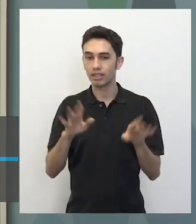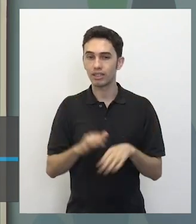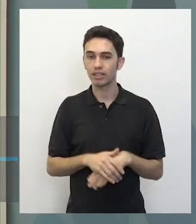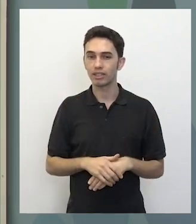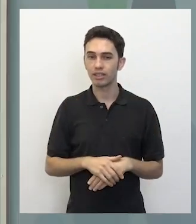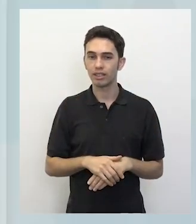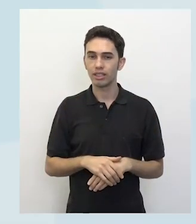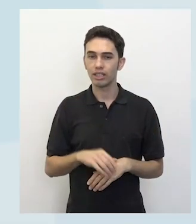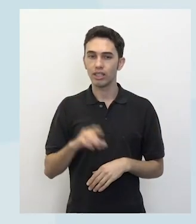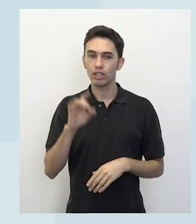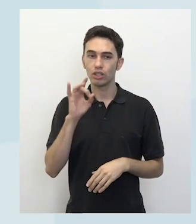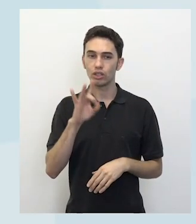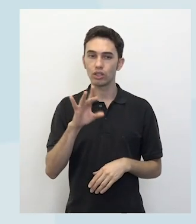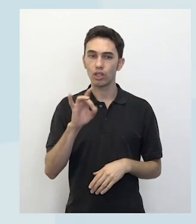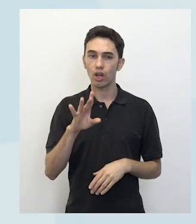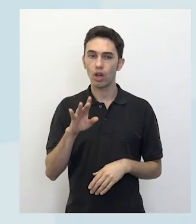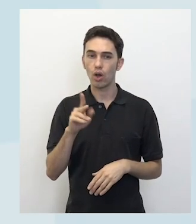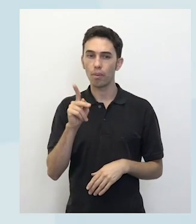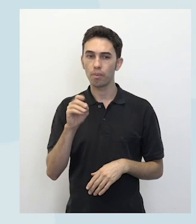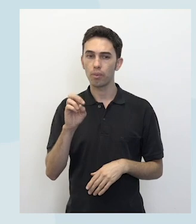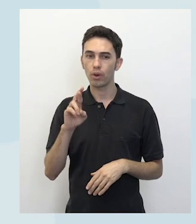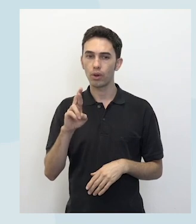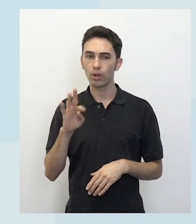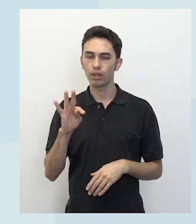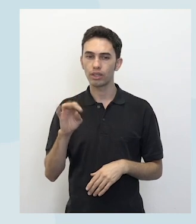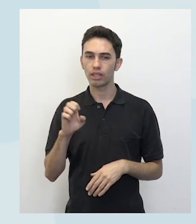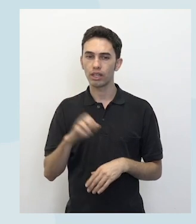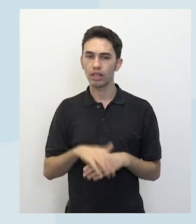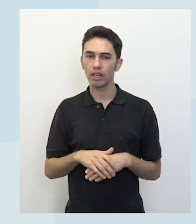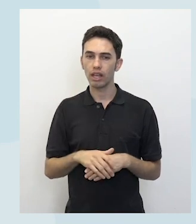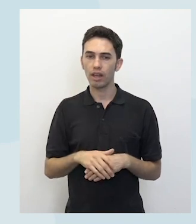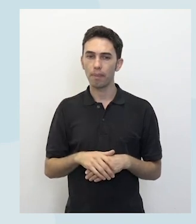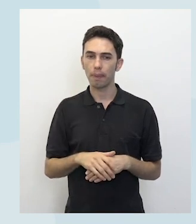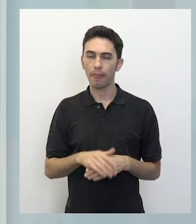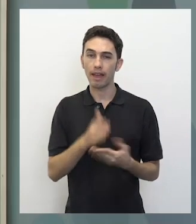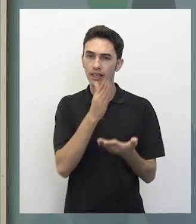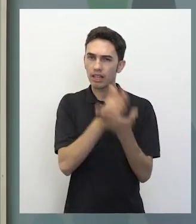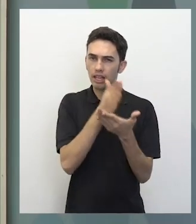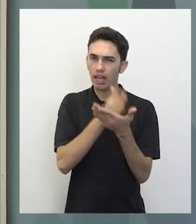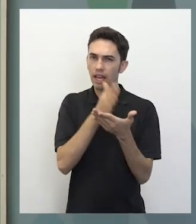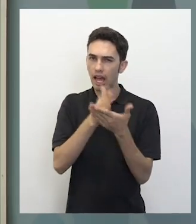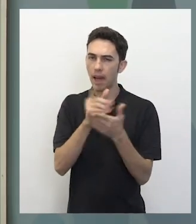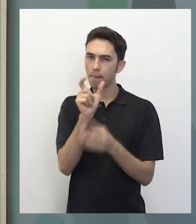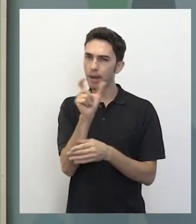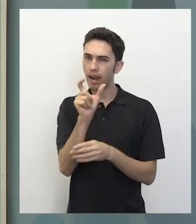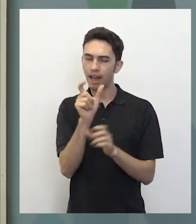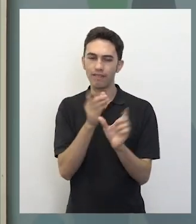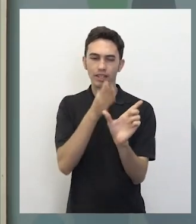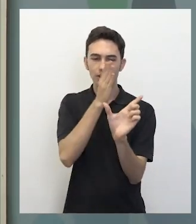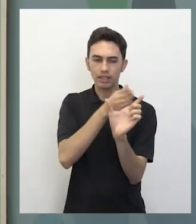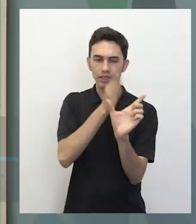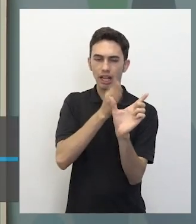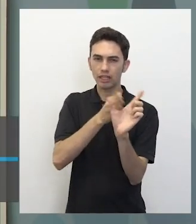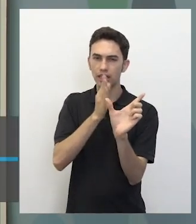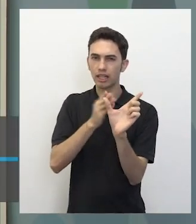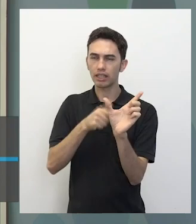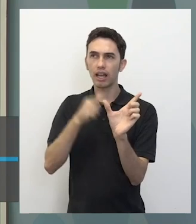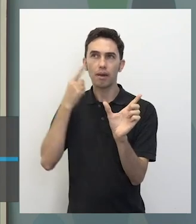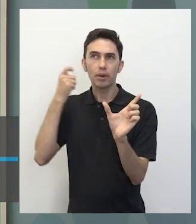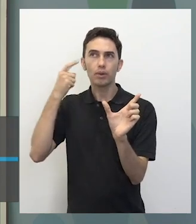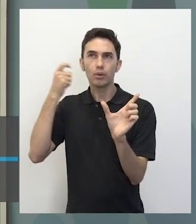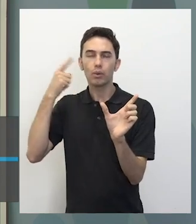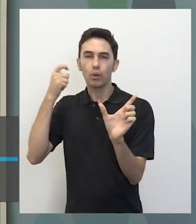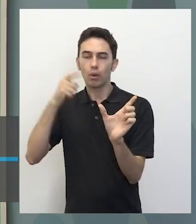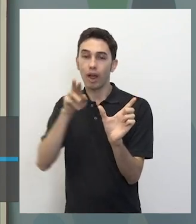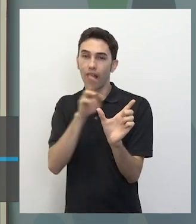teus olhos eu viver pude. E o A quase não sai. Então, a gente corta. Em outras aulas eu